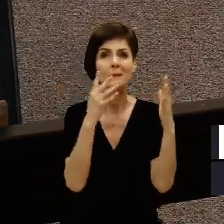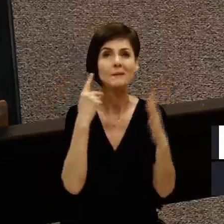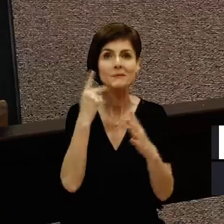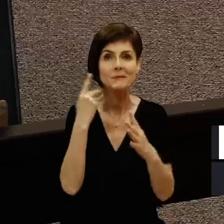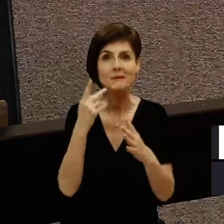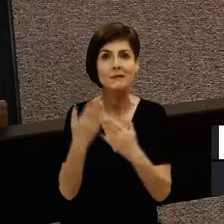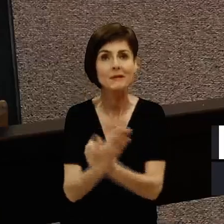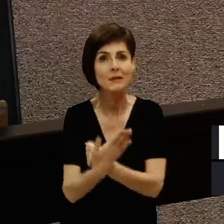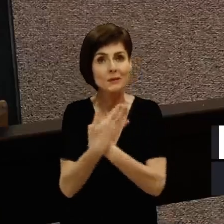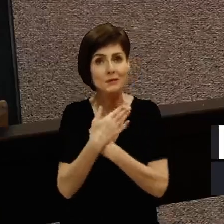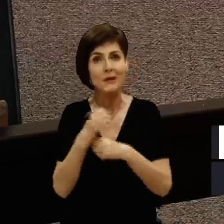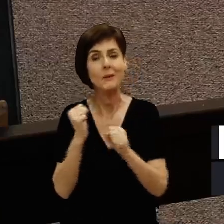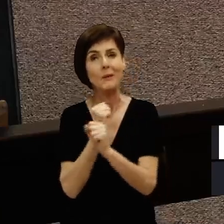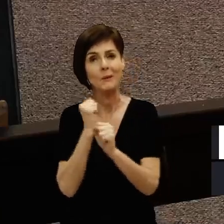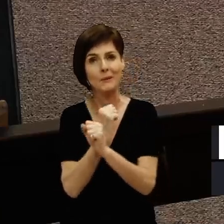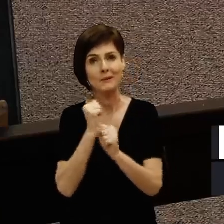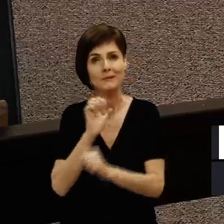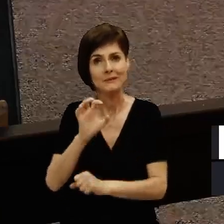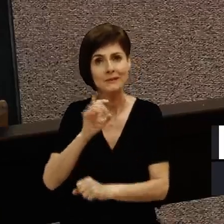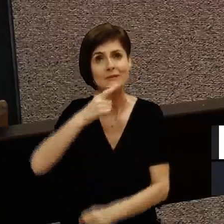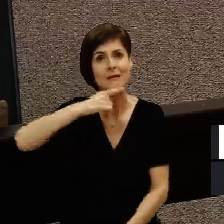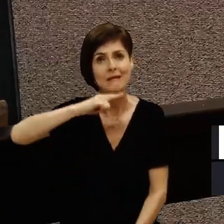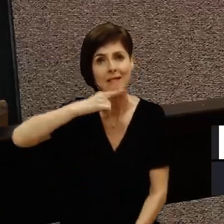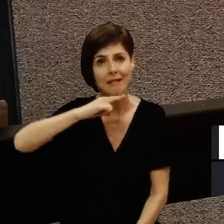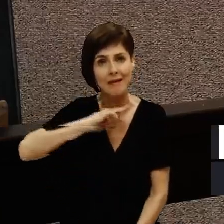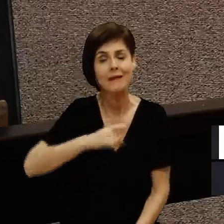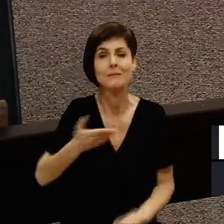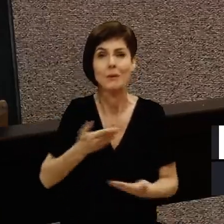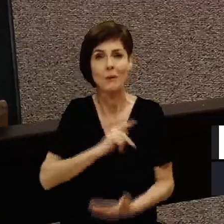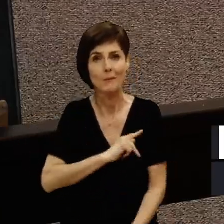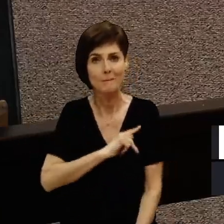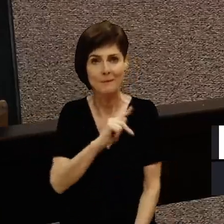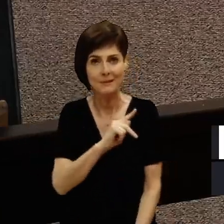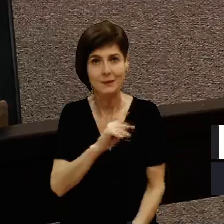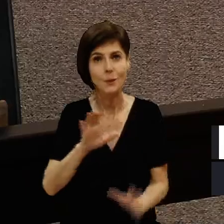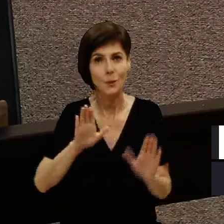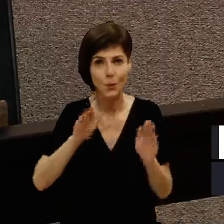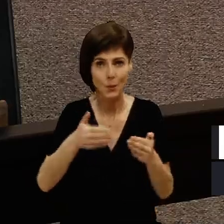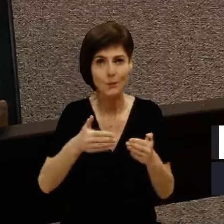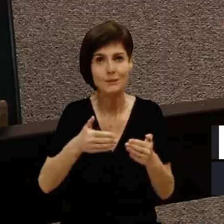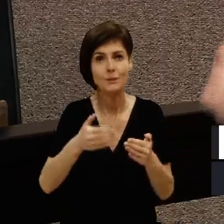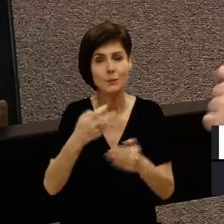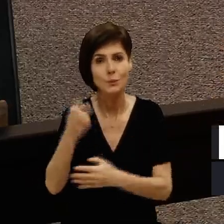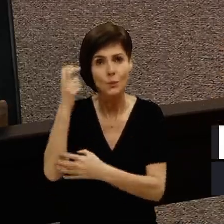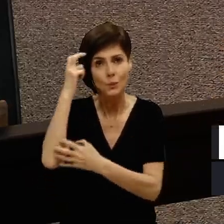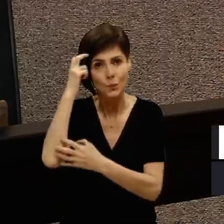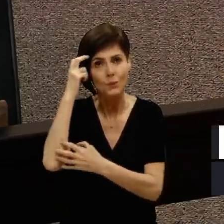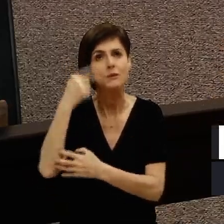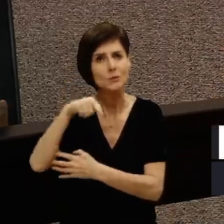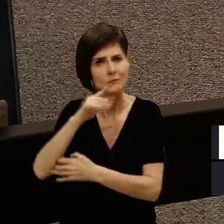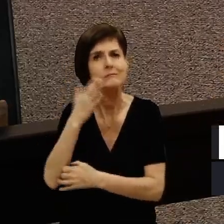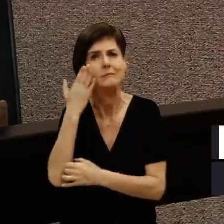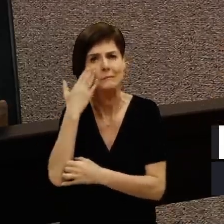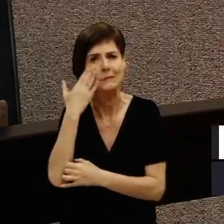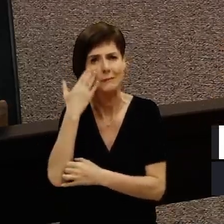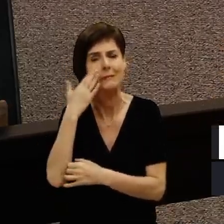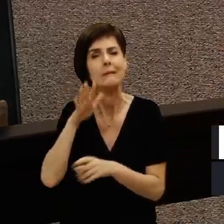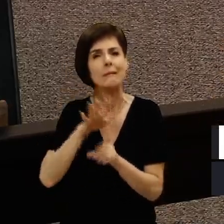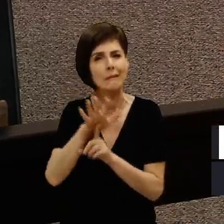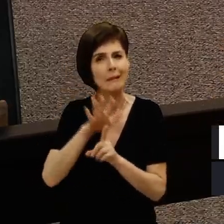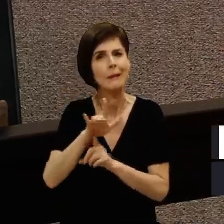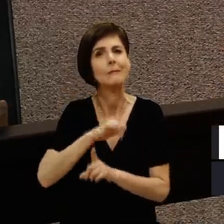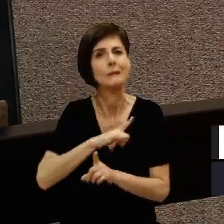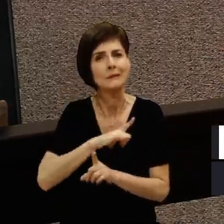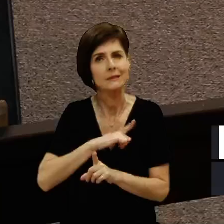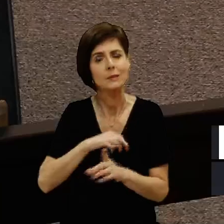ajudaram a construir isso. O vereador Caleb, que hoje preside a comissão, né, de cultura, e a gente sabia da demanda da unidade